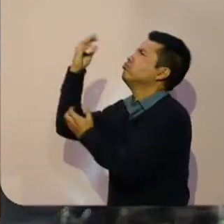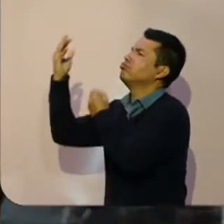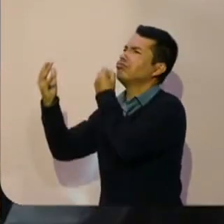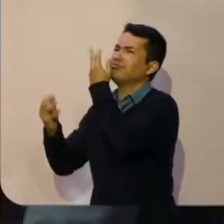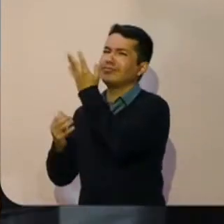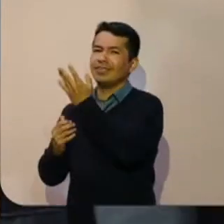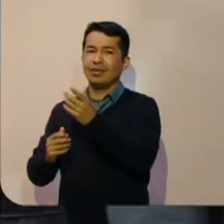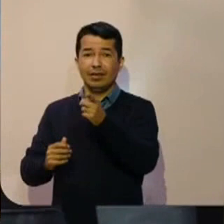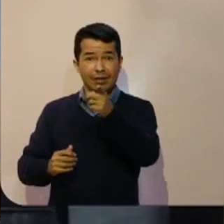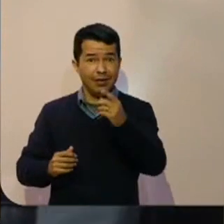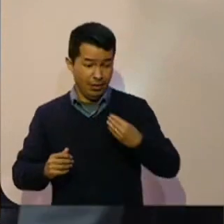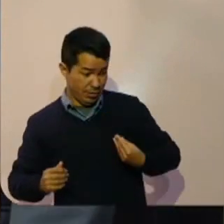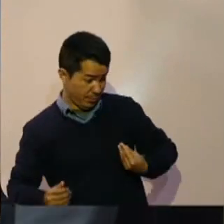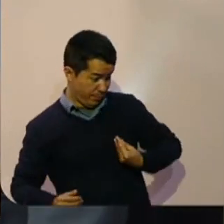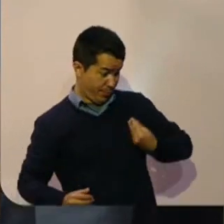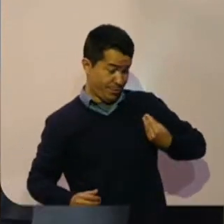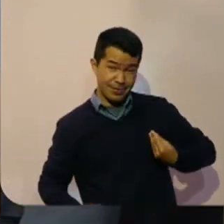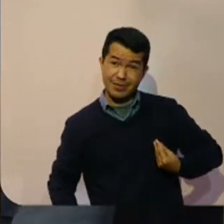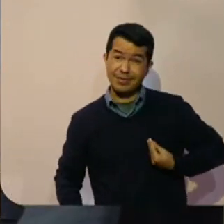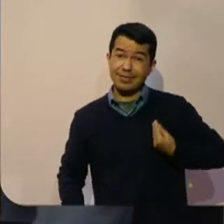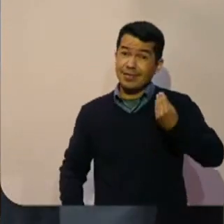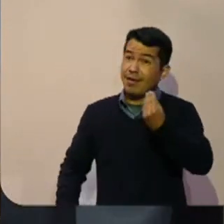Segura na mão de